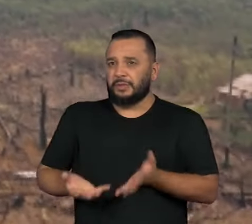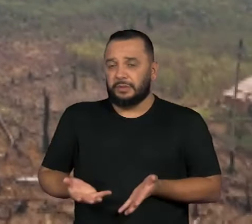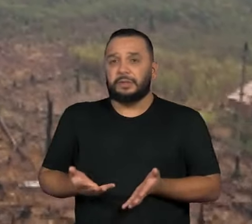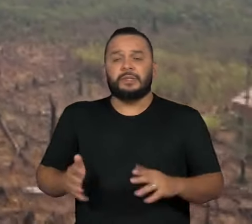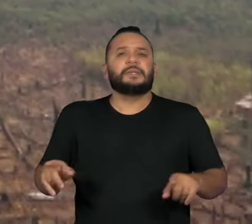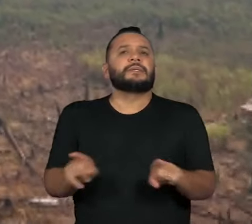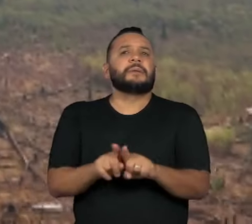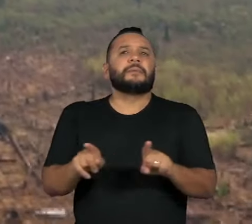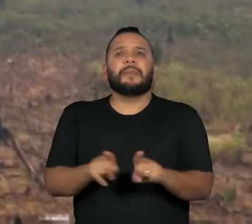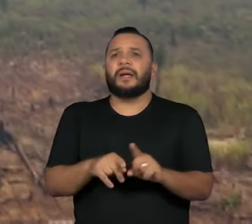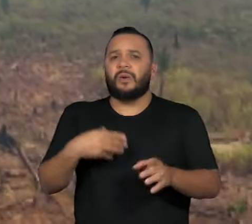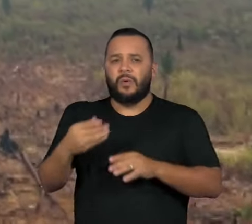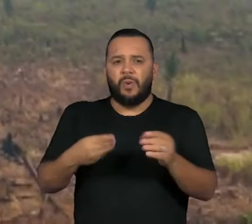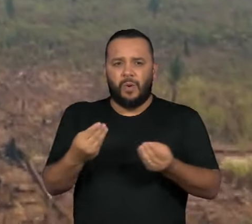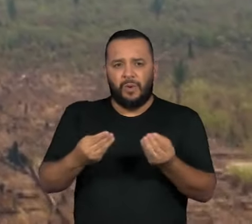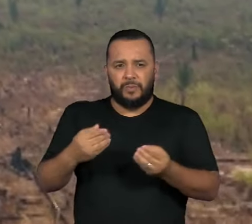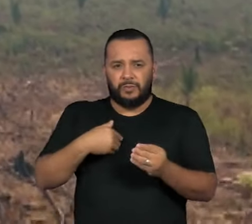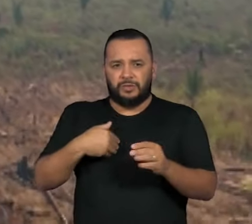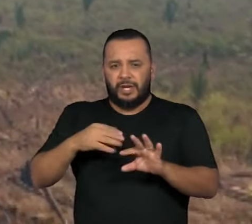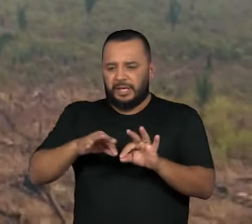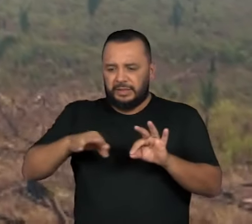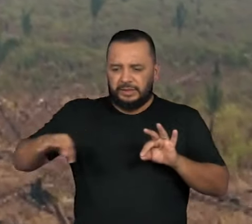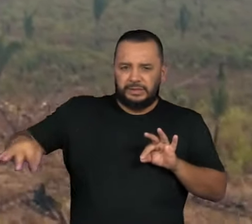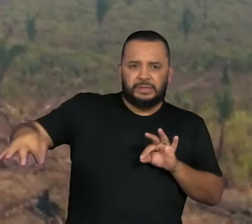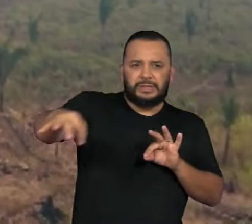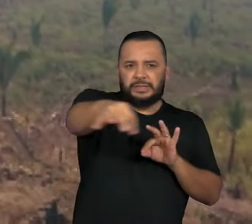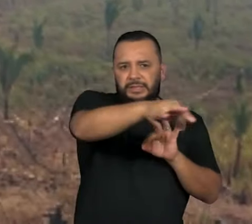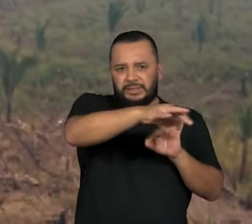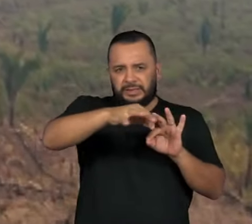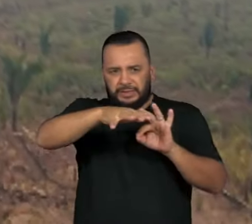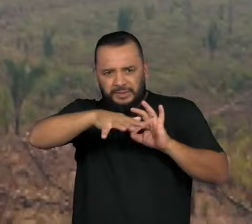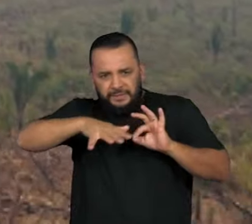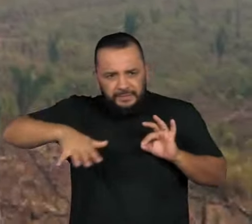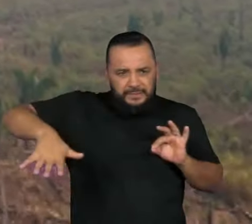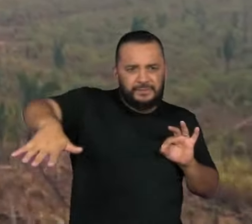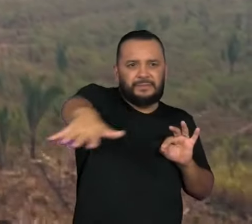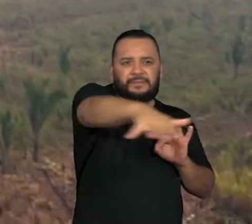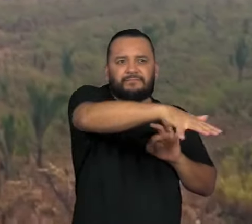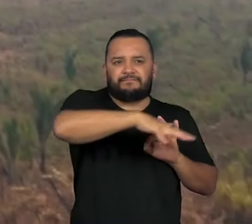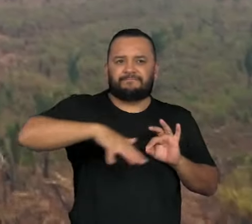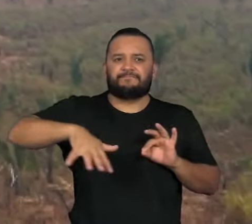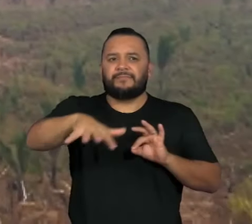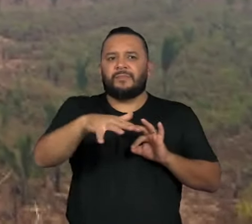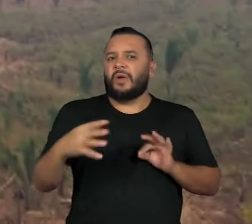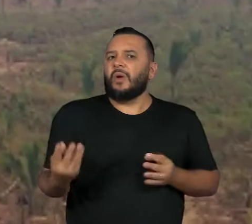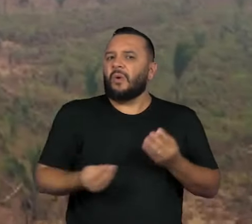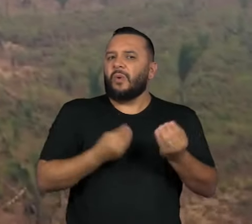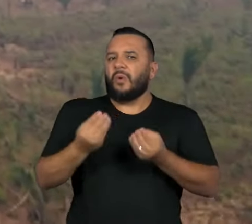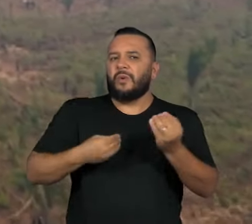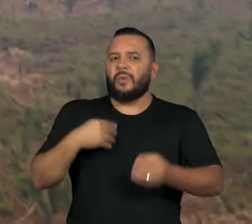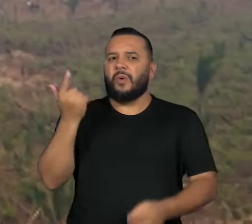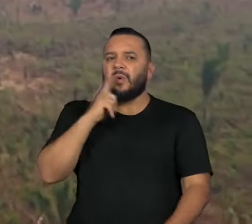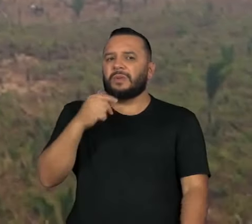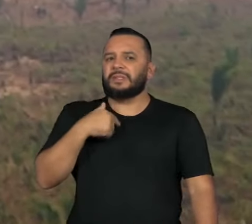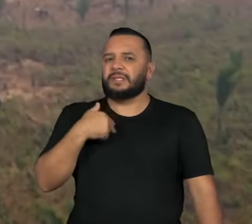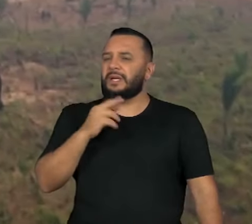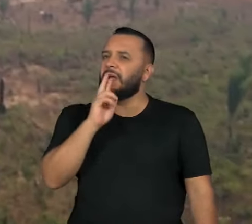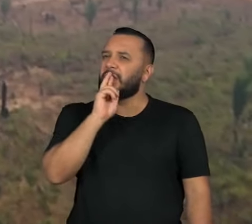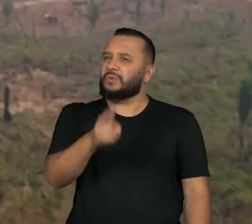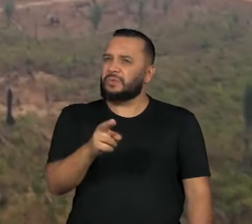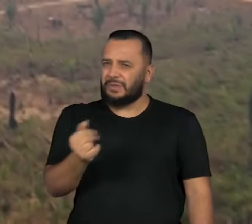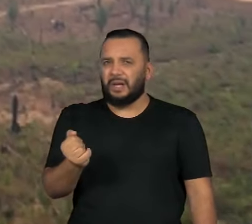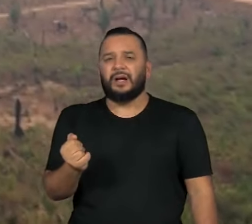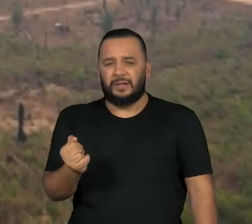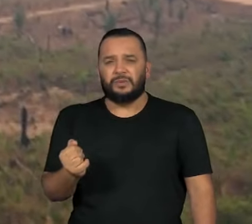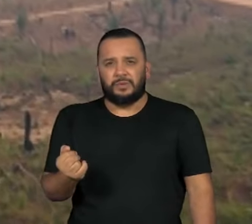extensão, a frequência de eventos, para poder chegar nos resultados que a gente chegou de